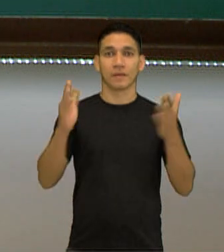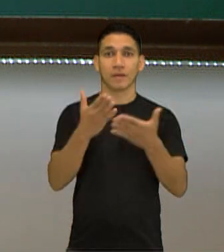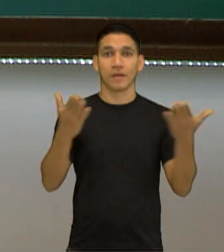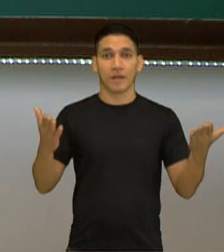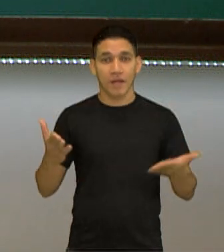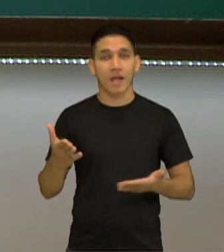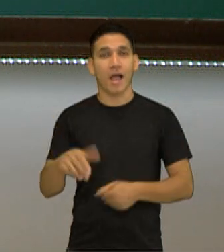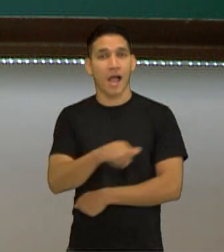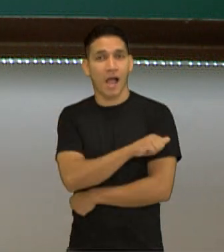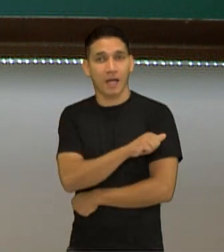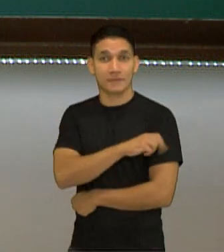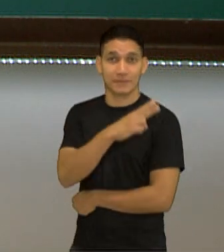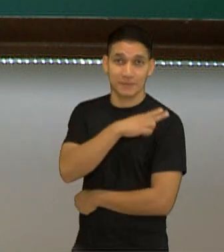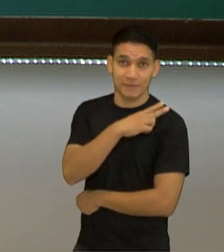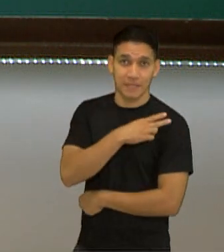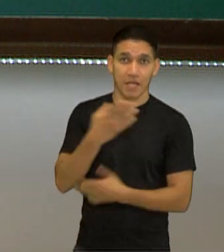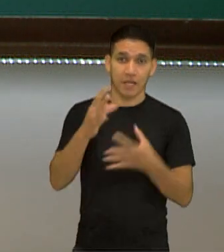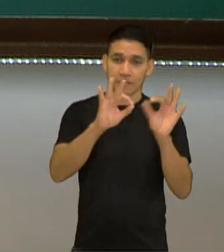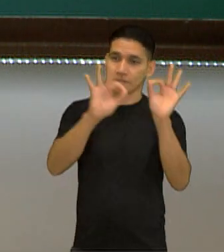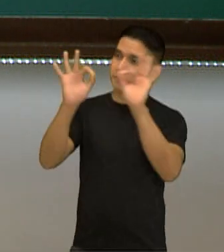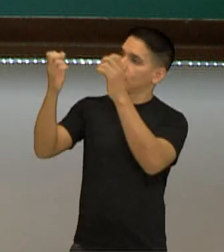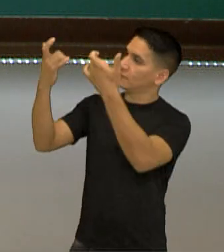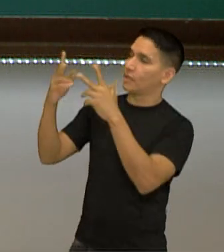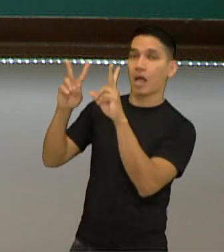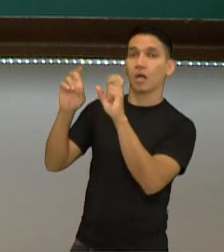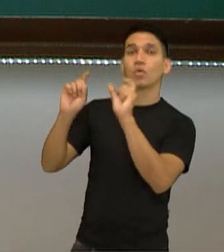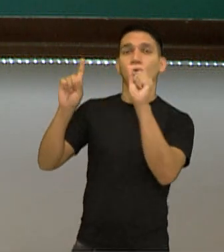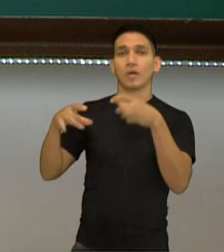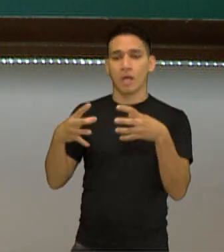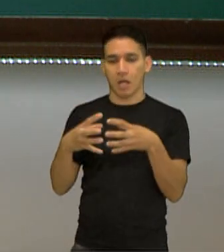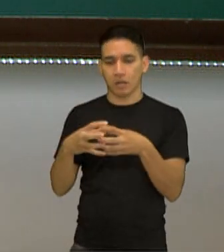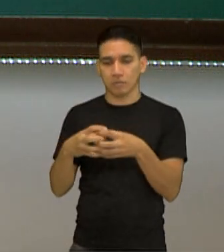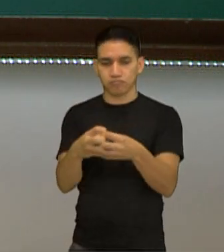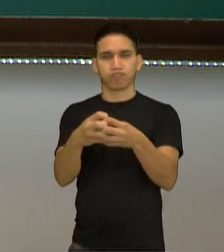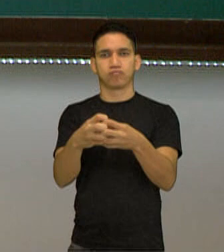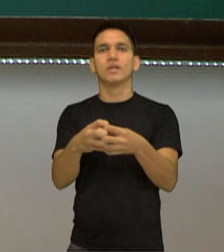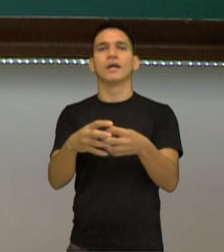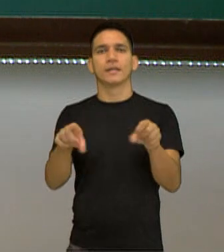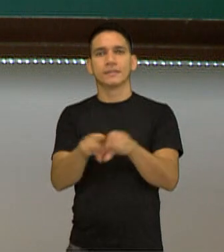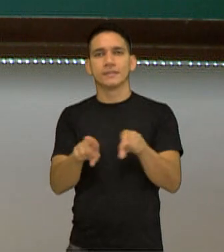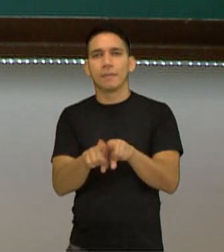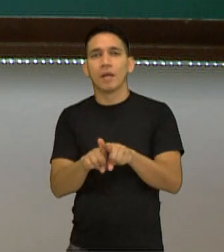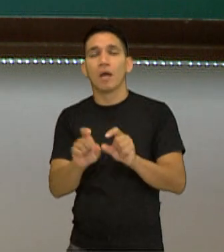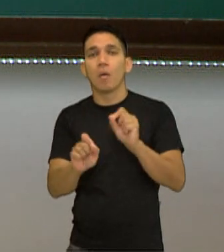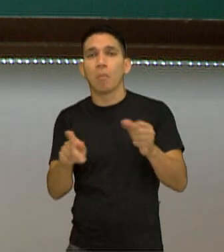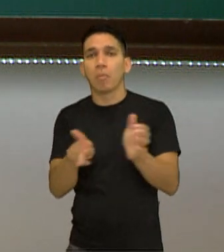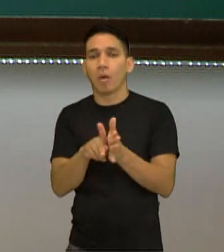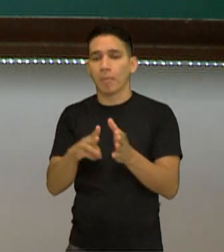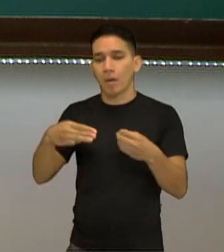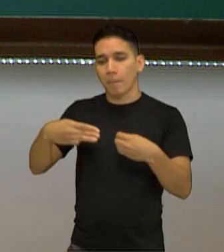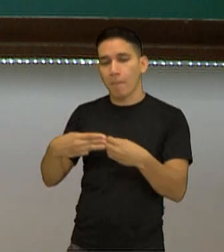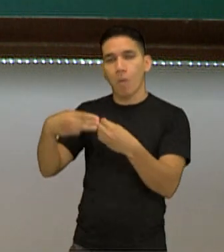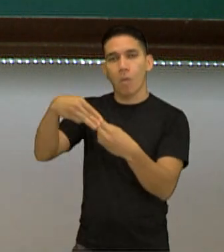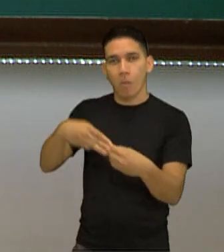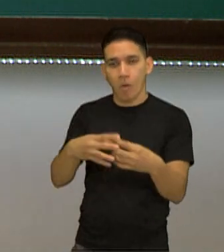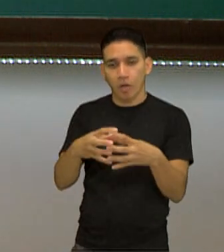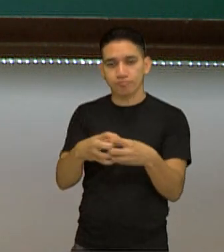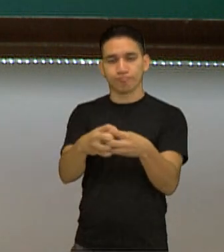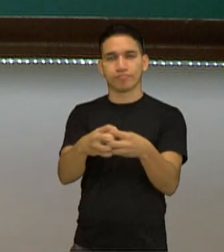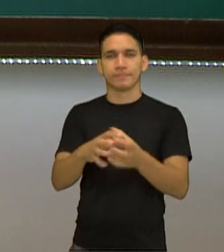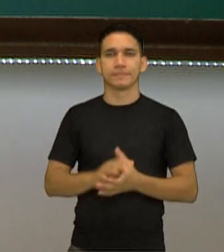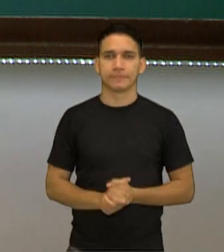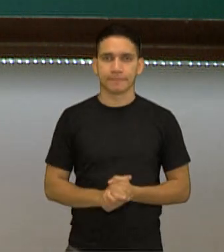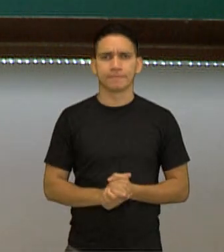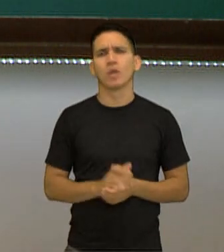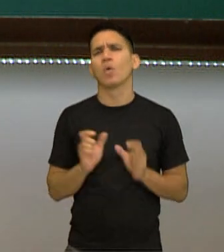Olá, estudantes da segunda série! Nesse vídeo vamos falar sobre concentração e concentração molar, ok? Então, olha